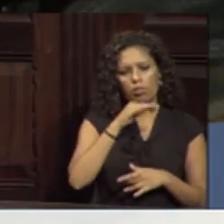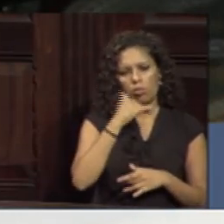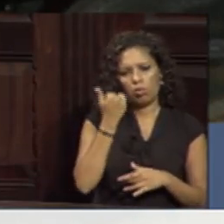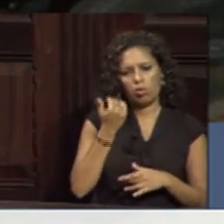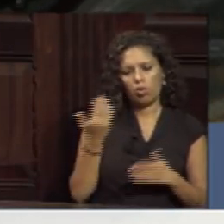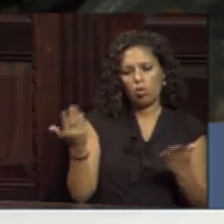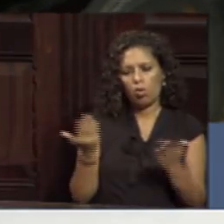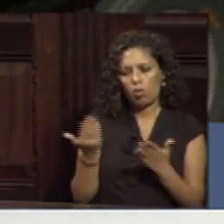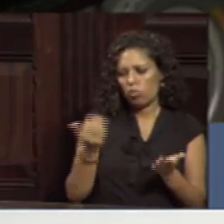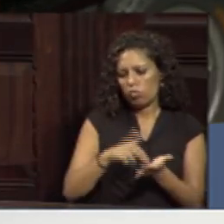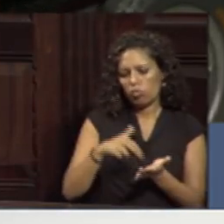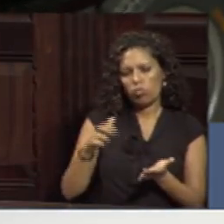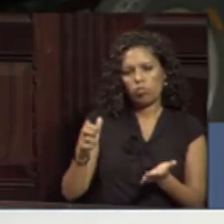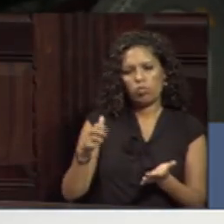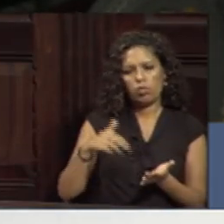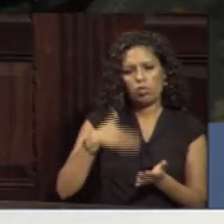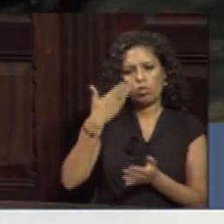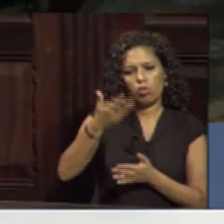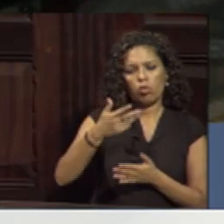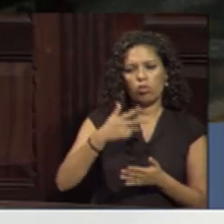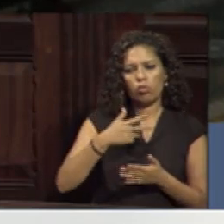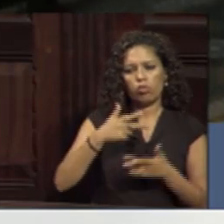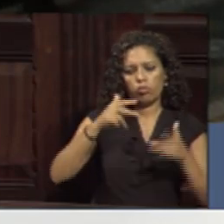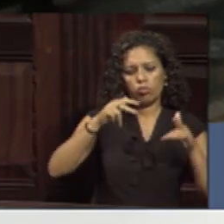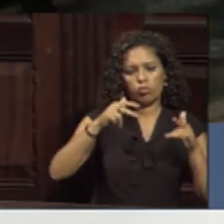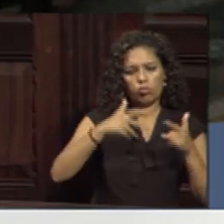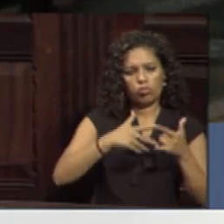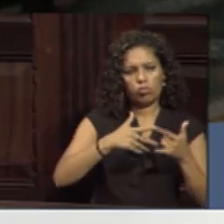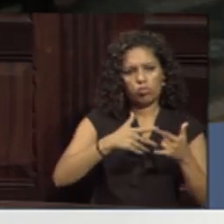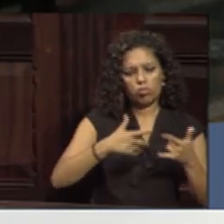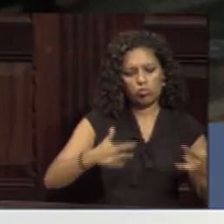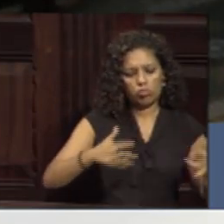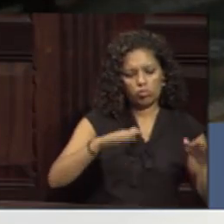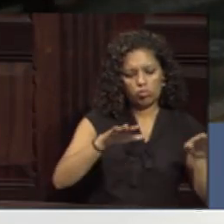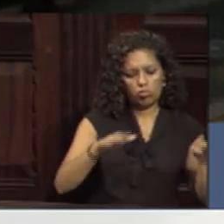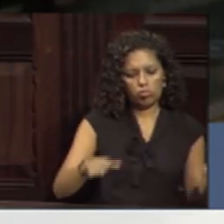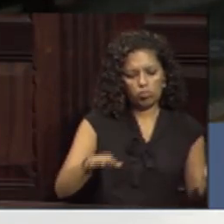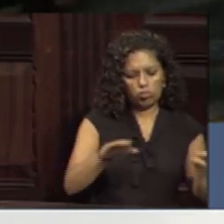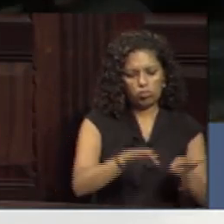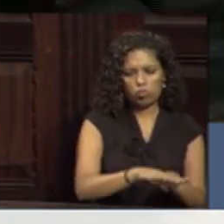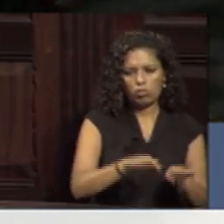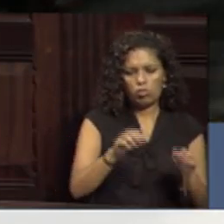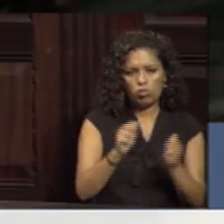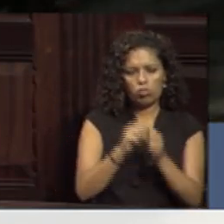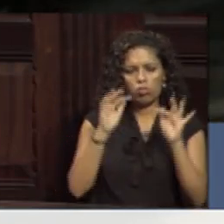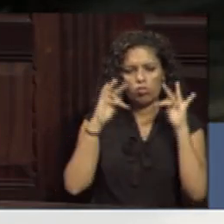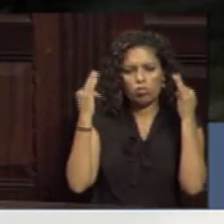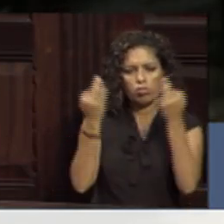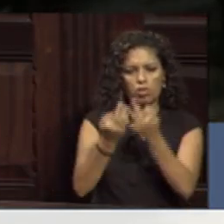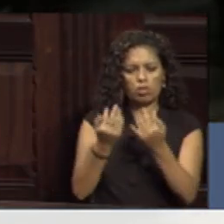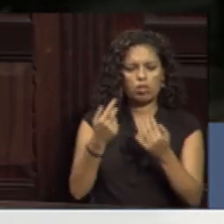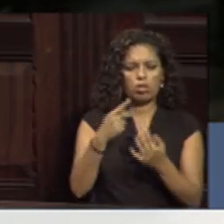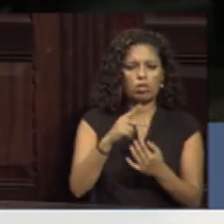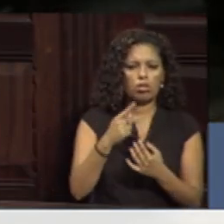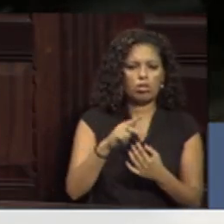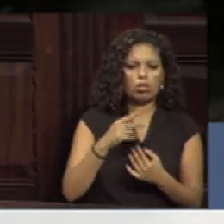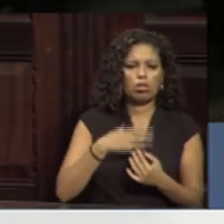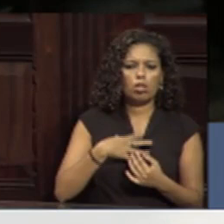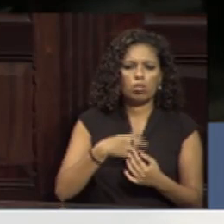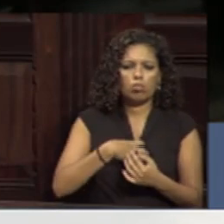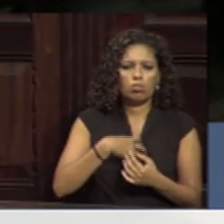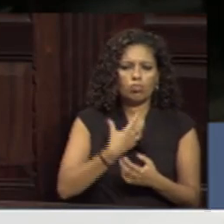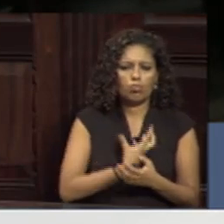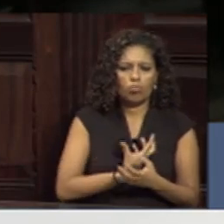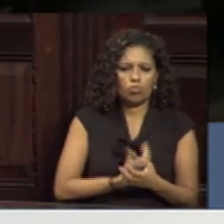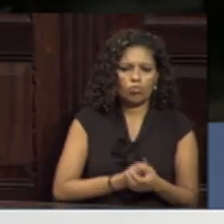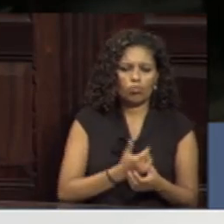pela manhã no velório, cumprimentando os familiares, e eu deixo aqui o pesar, tá,